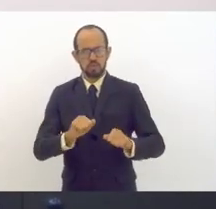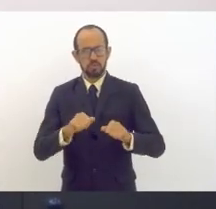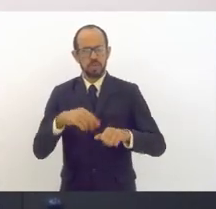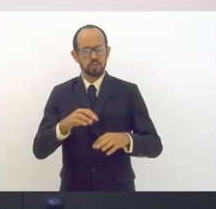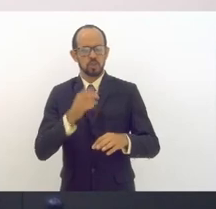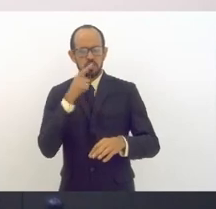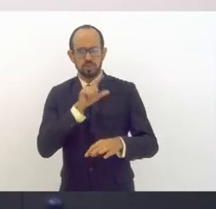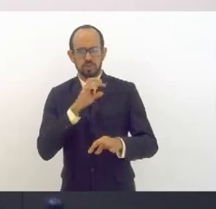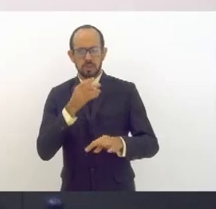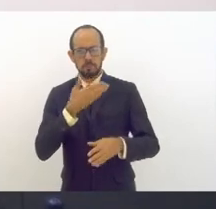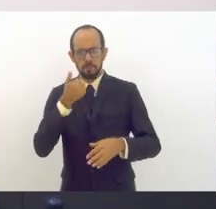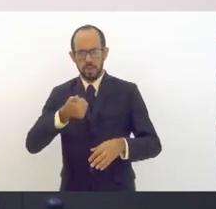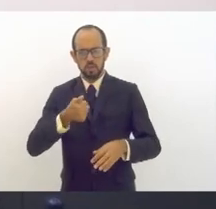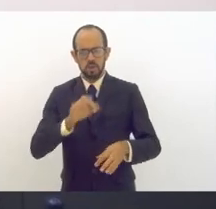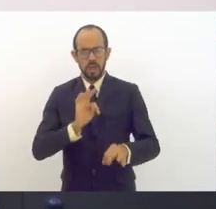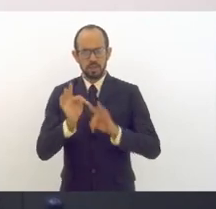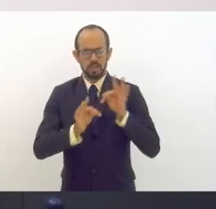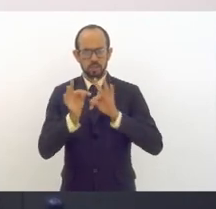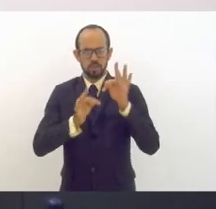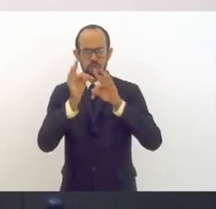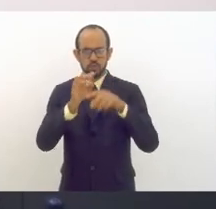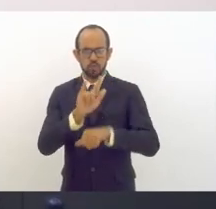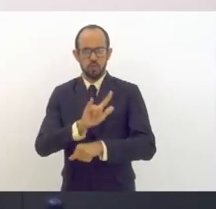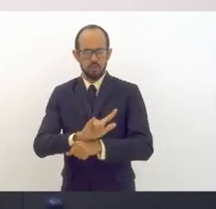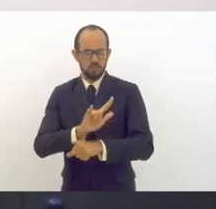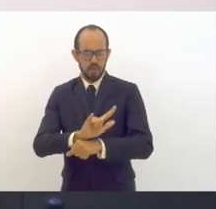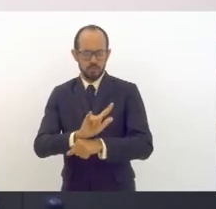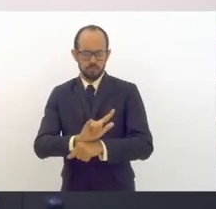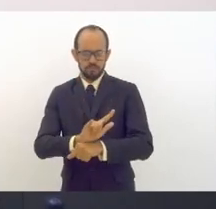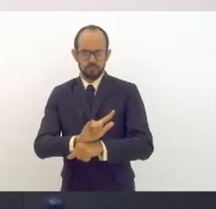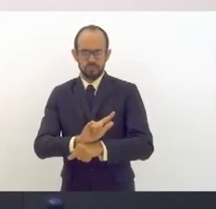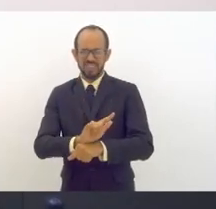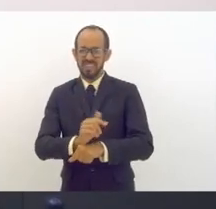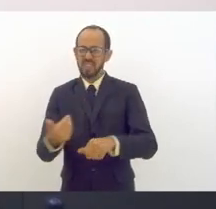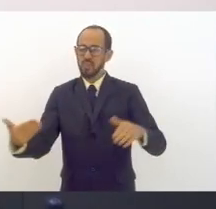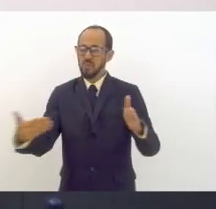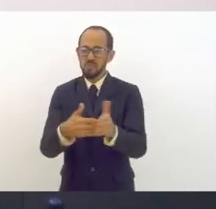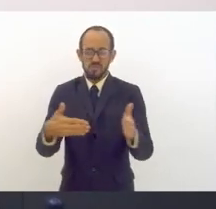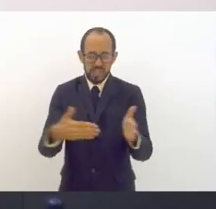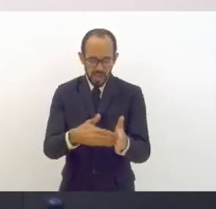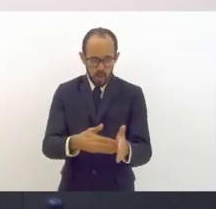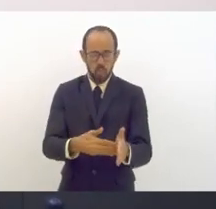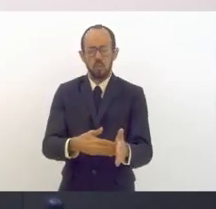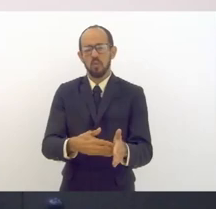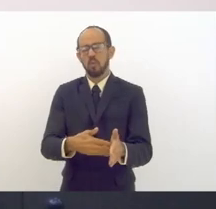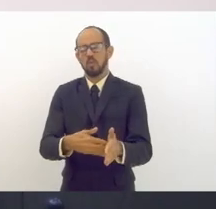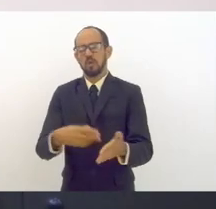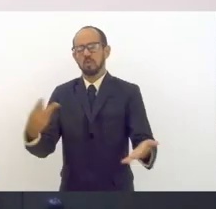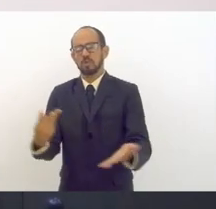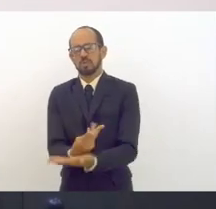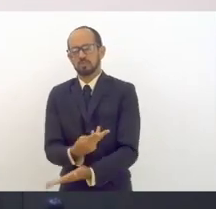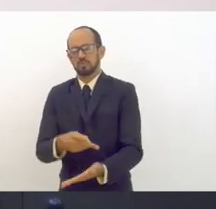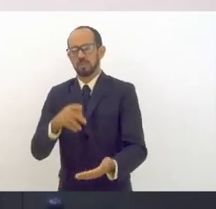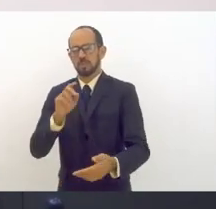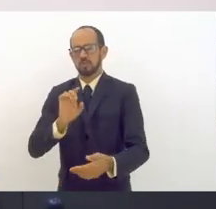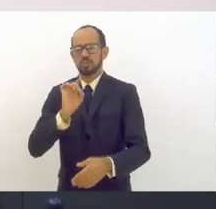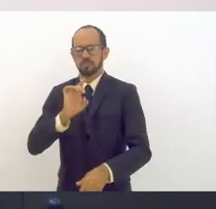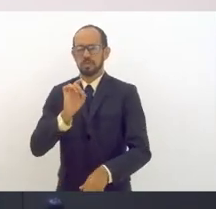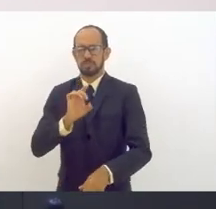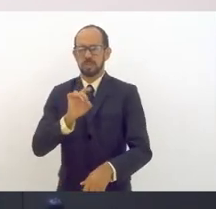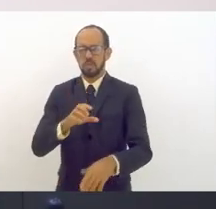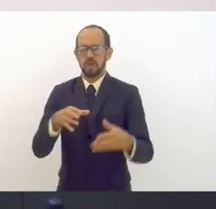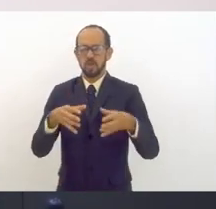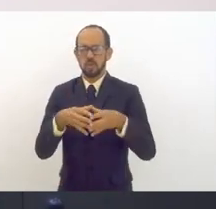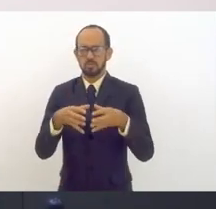modernização tecnológica das nossas unidades escolares? E por último, um fato específico que a Comissão de Educação, Flávio,